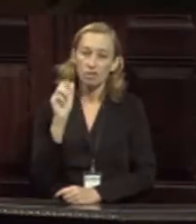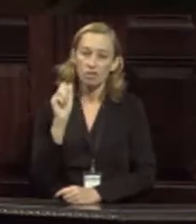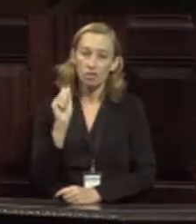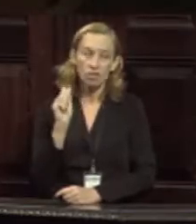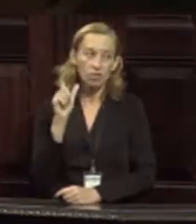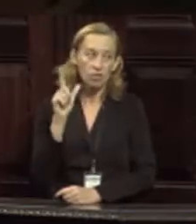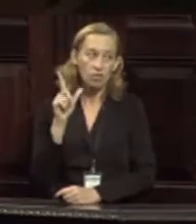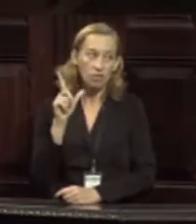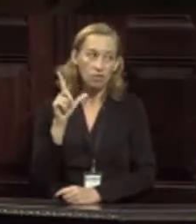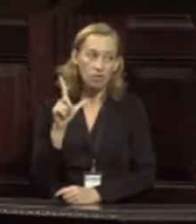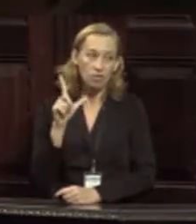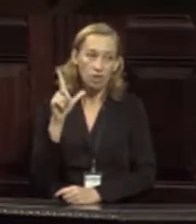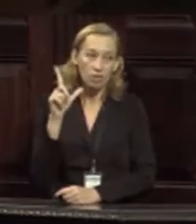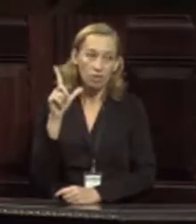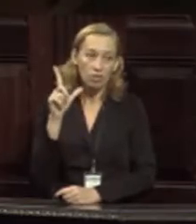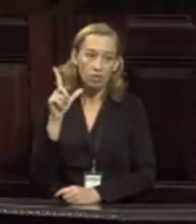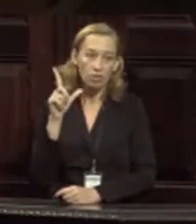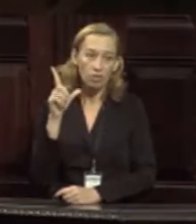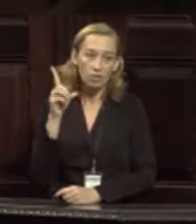deputado Tio Carlos,